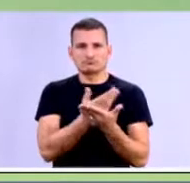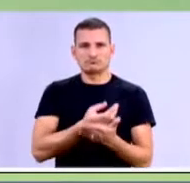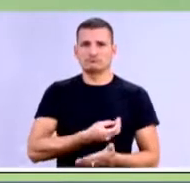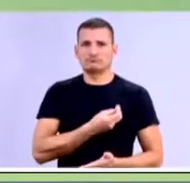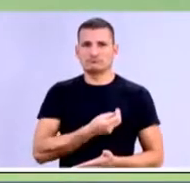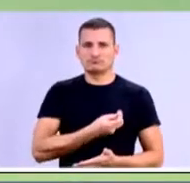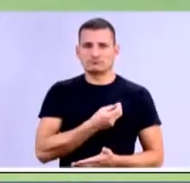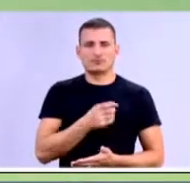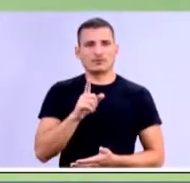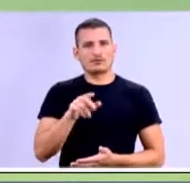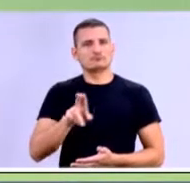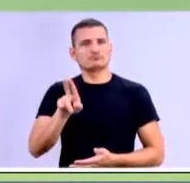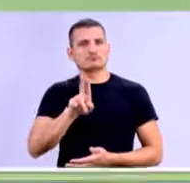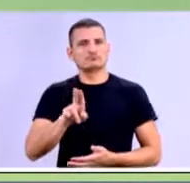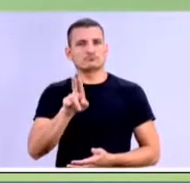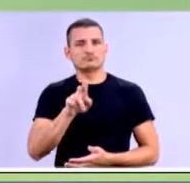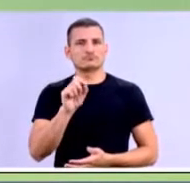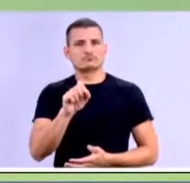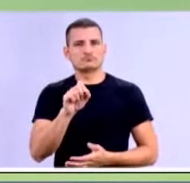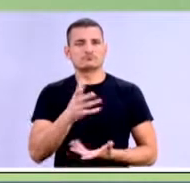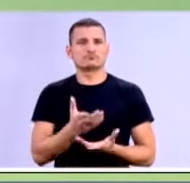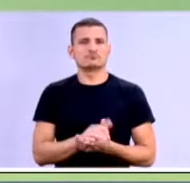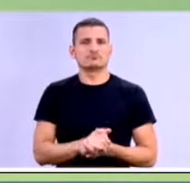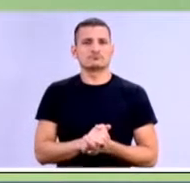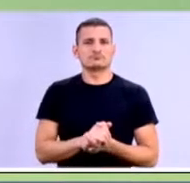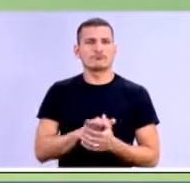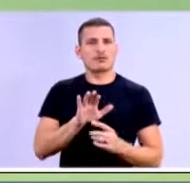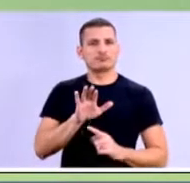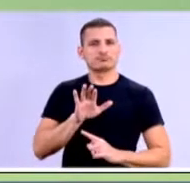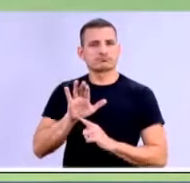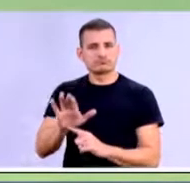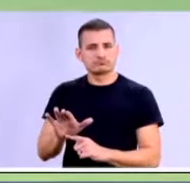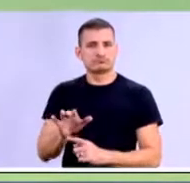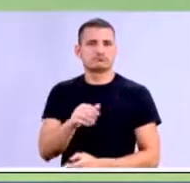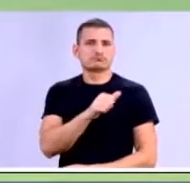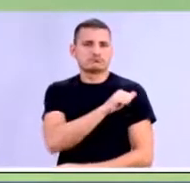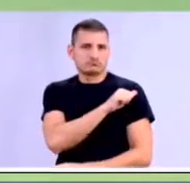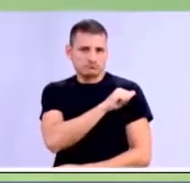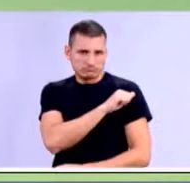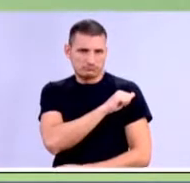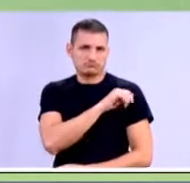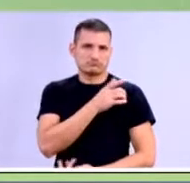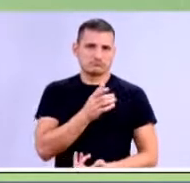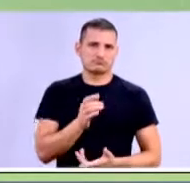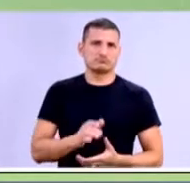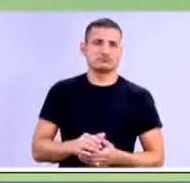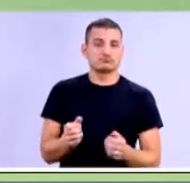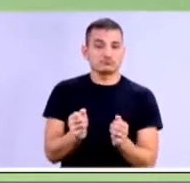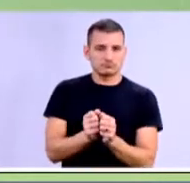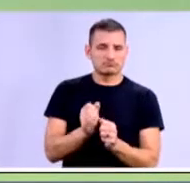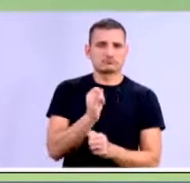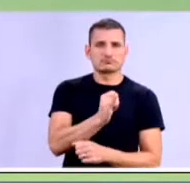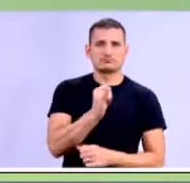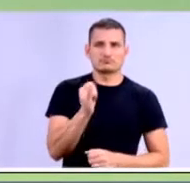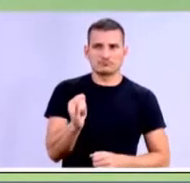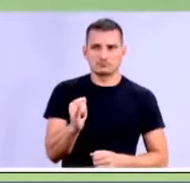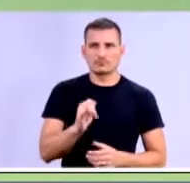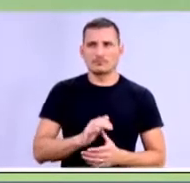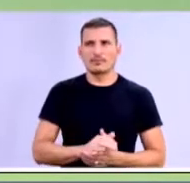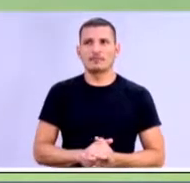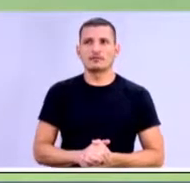são utilizados para atendimento de estudantes com os tutores. Para as